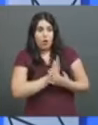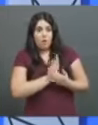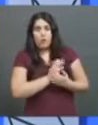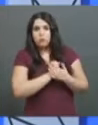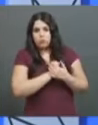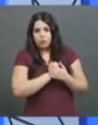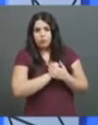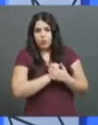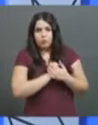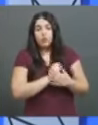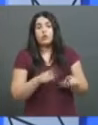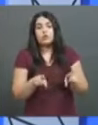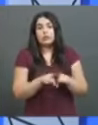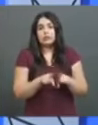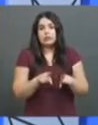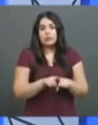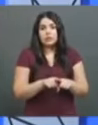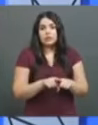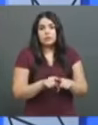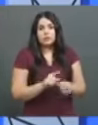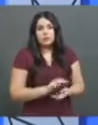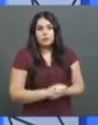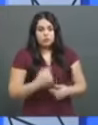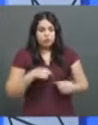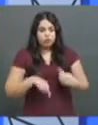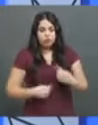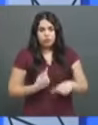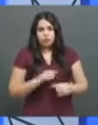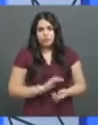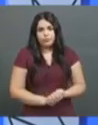substâncias circulantes no nosso sangue, de modo que